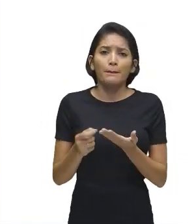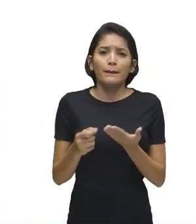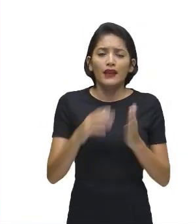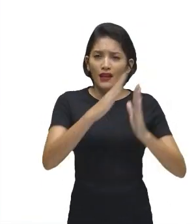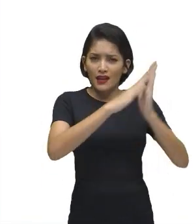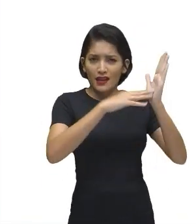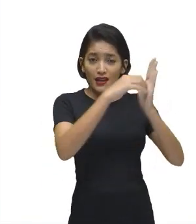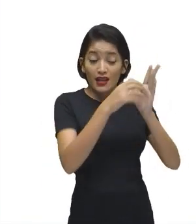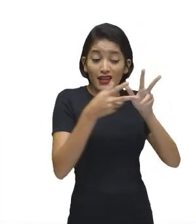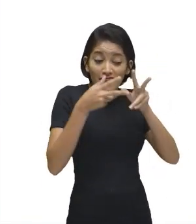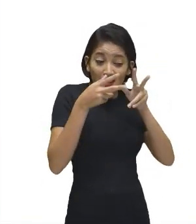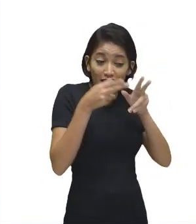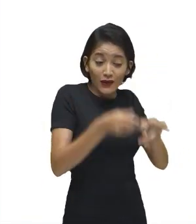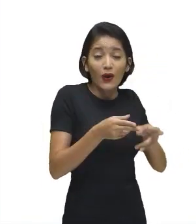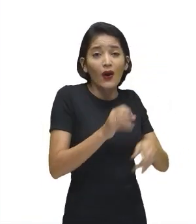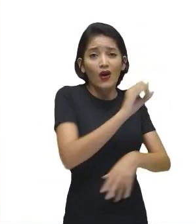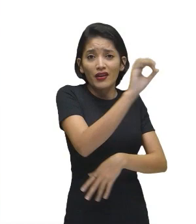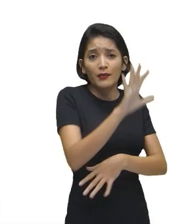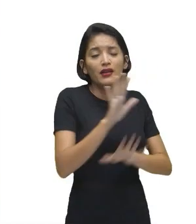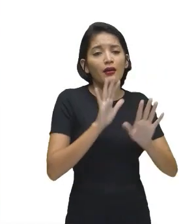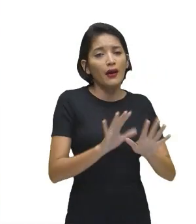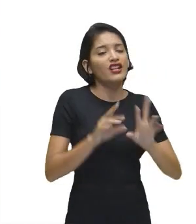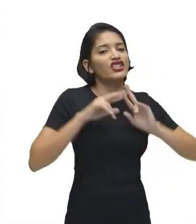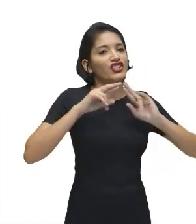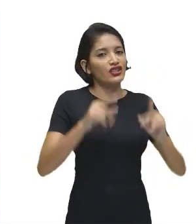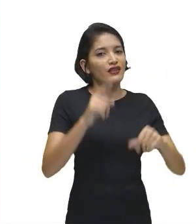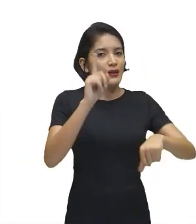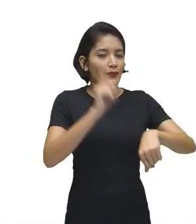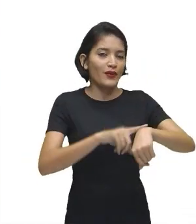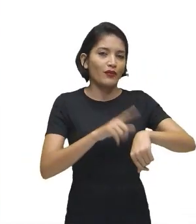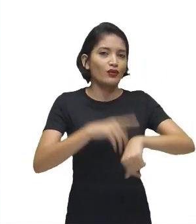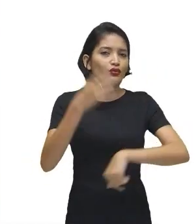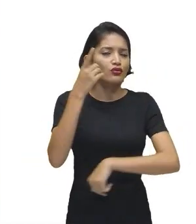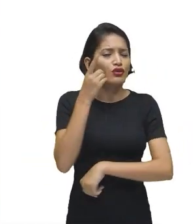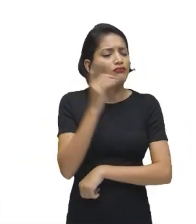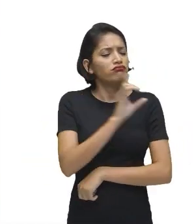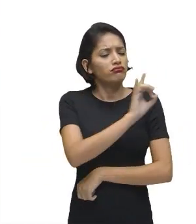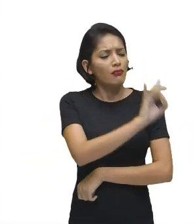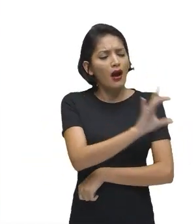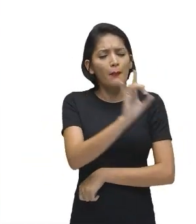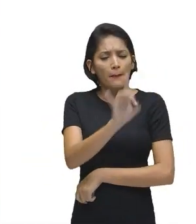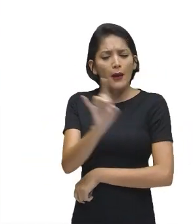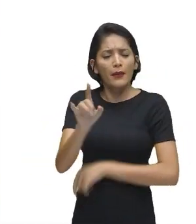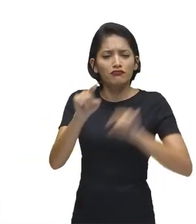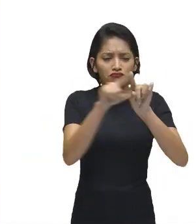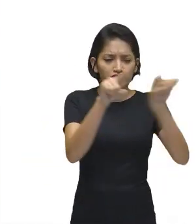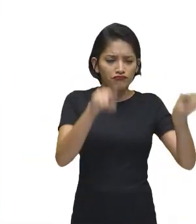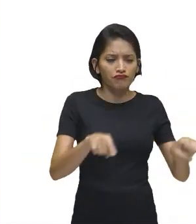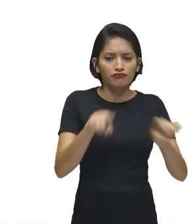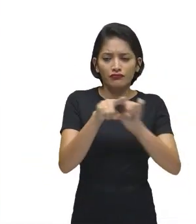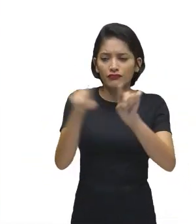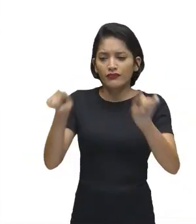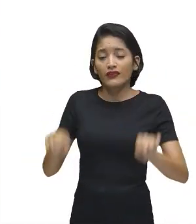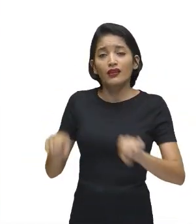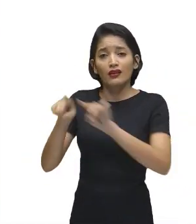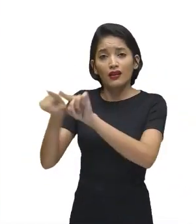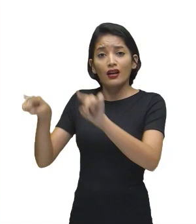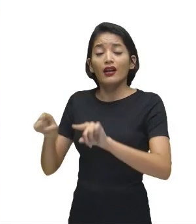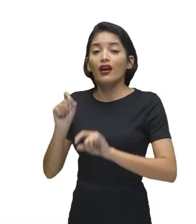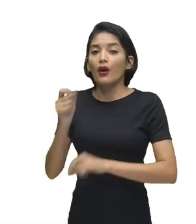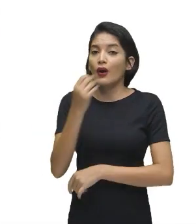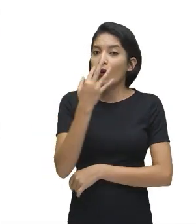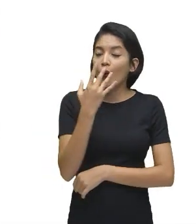mesma imagem, a mesma paisagem em diferentes momentos do dia, e cada tela ela tem uma cor diferente. Se